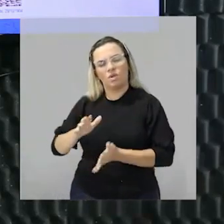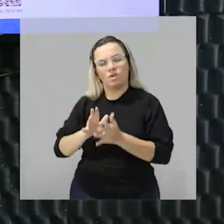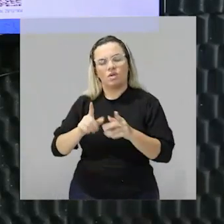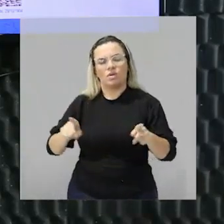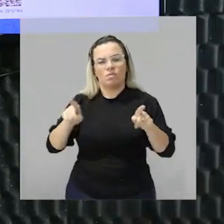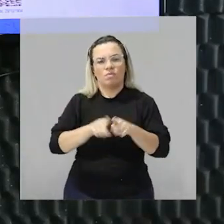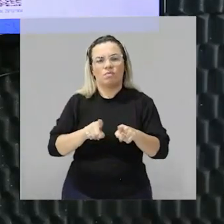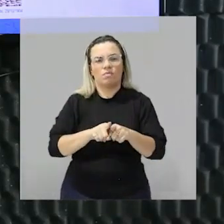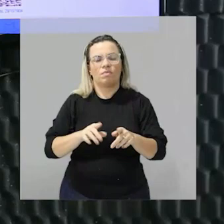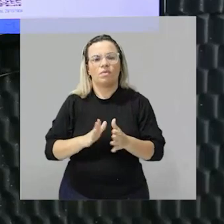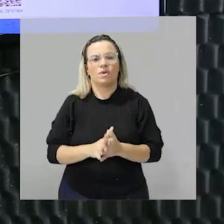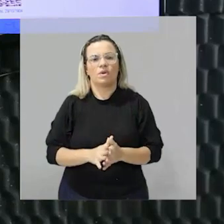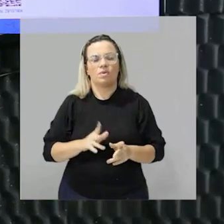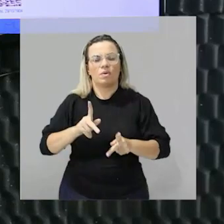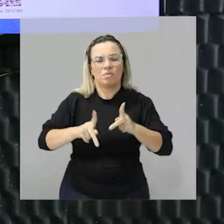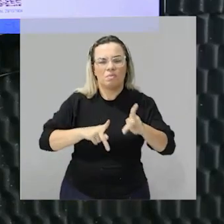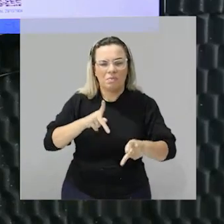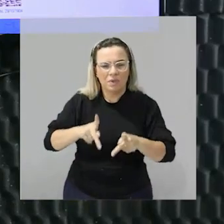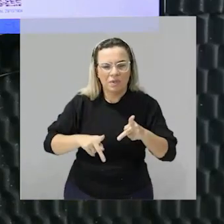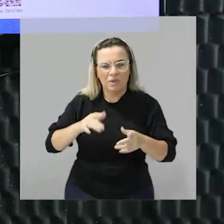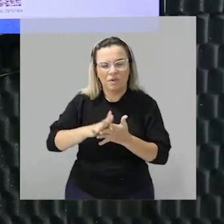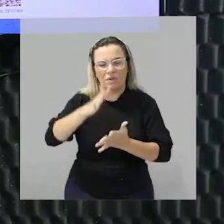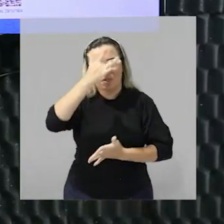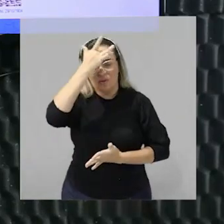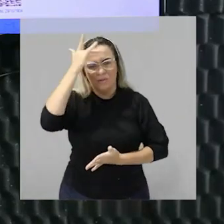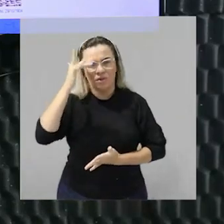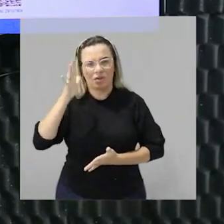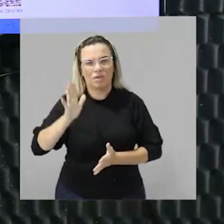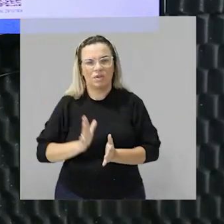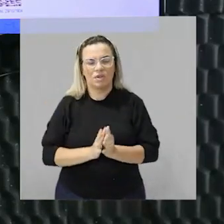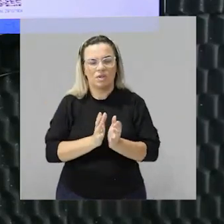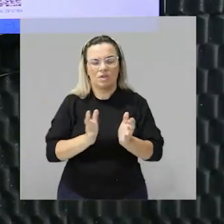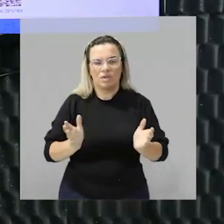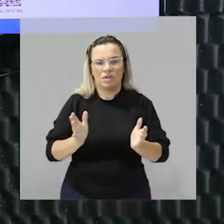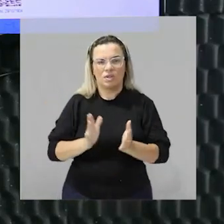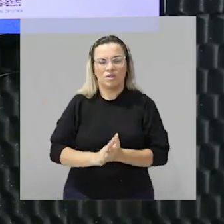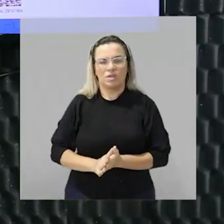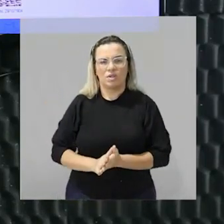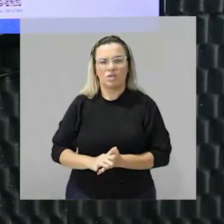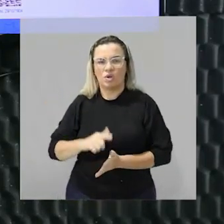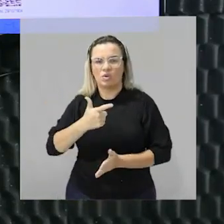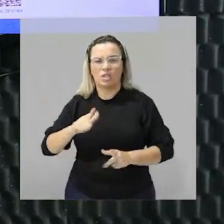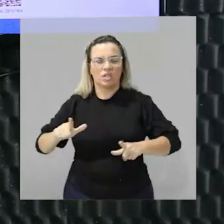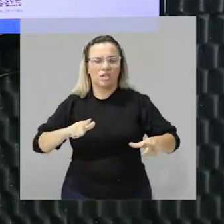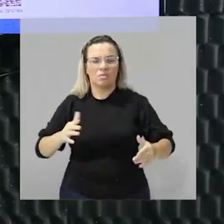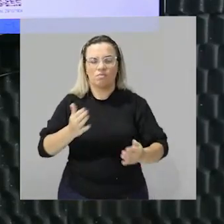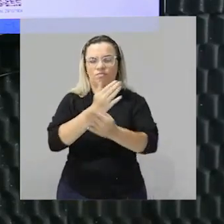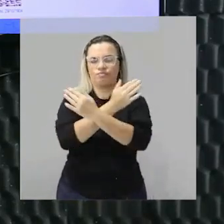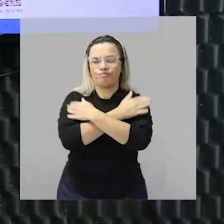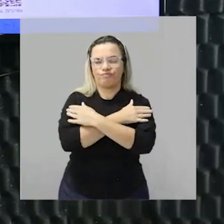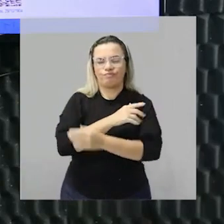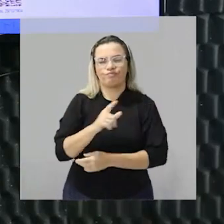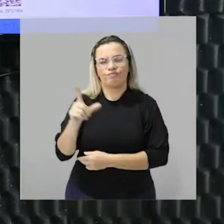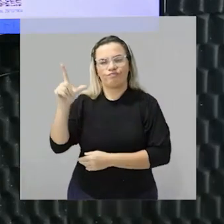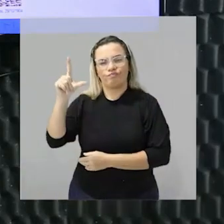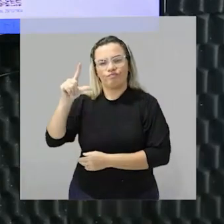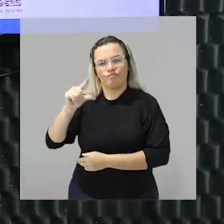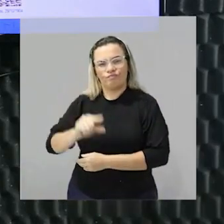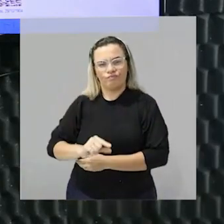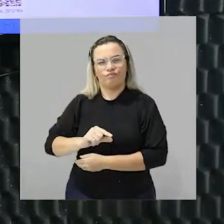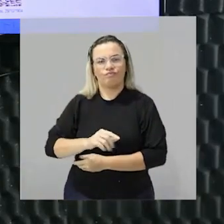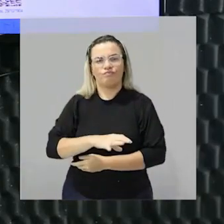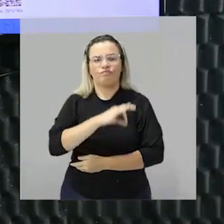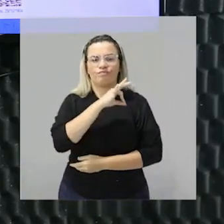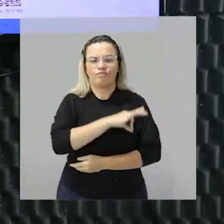que grande parte dela está desempregada, ganha baixos salários, ou seja,